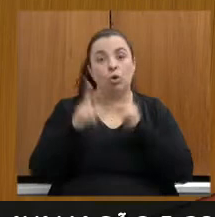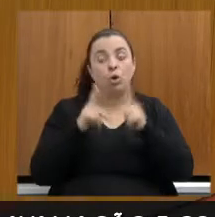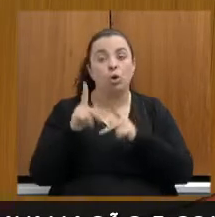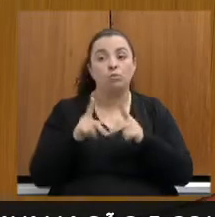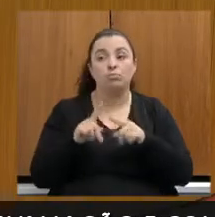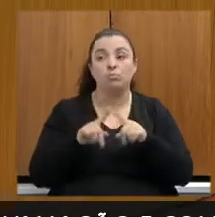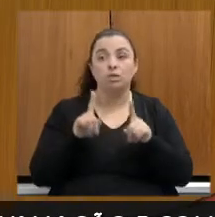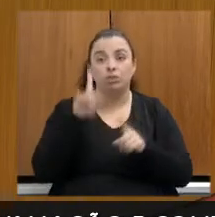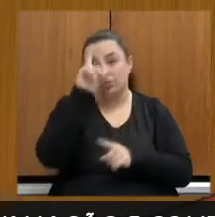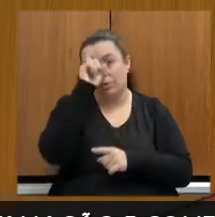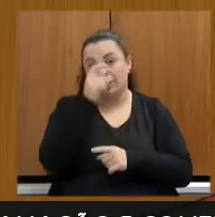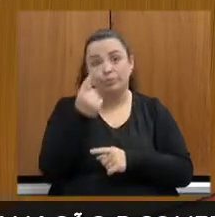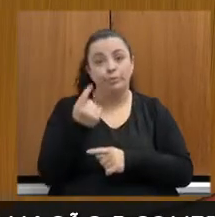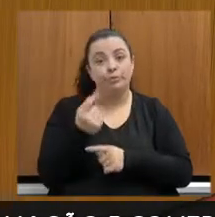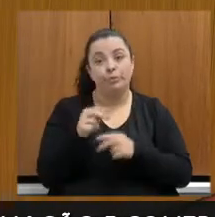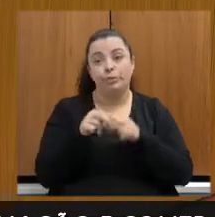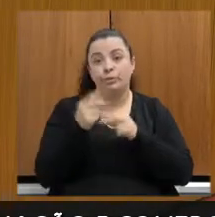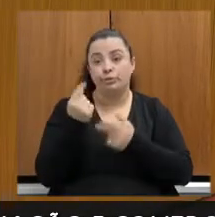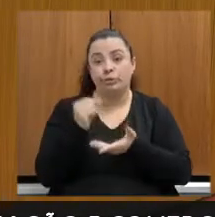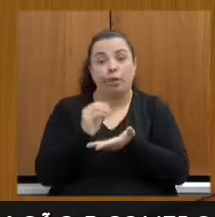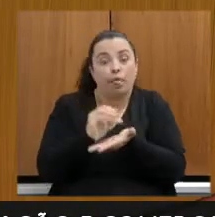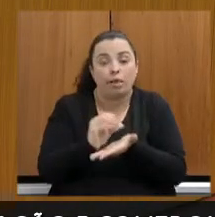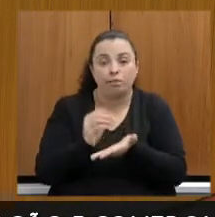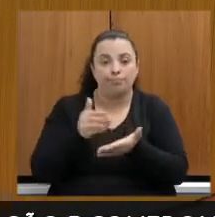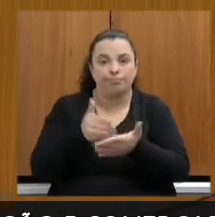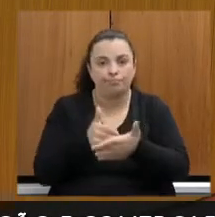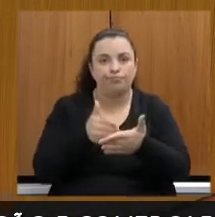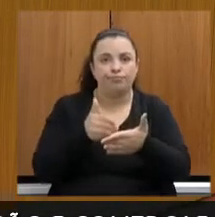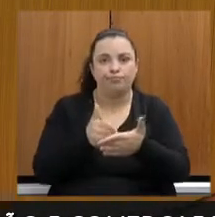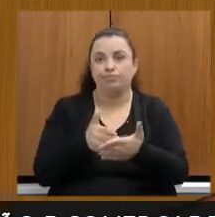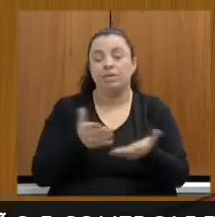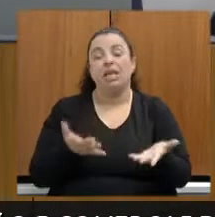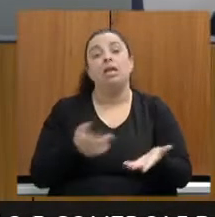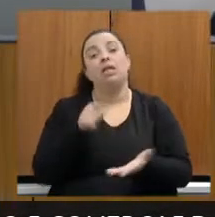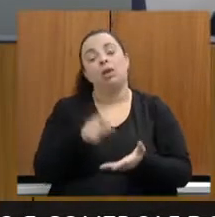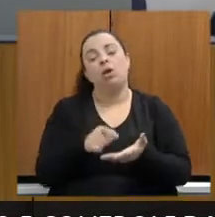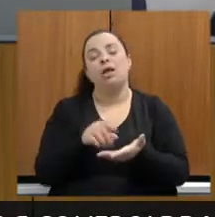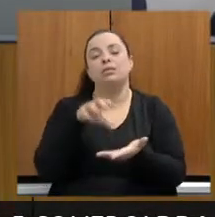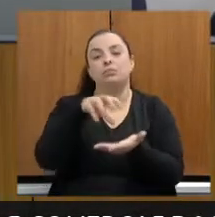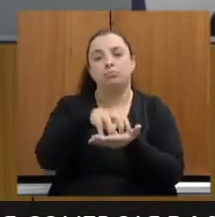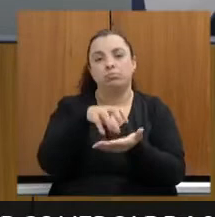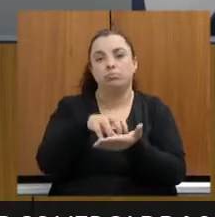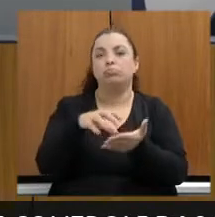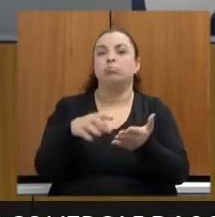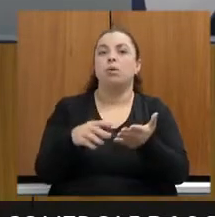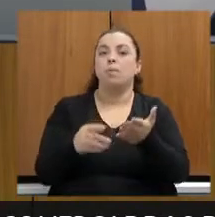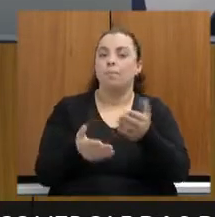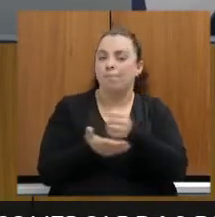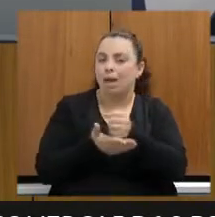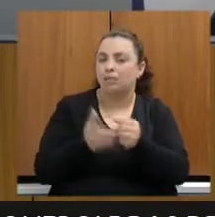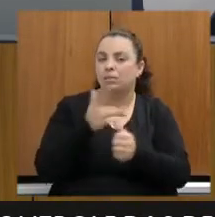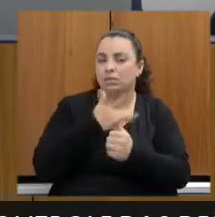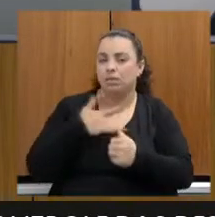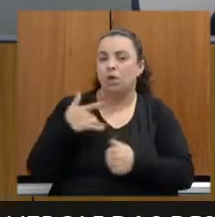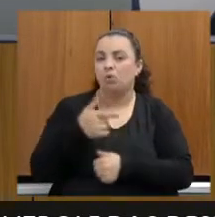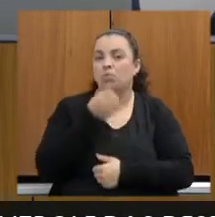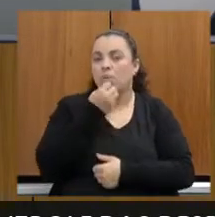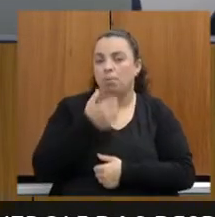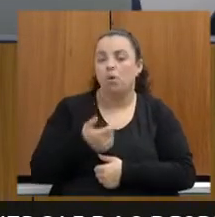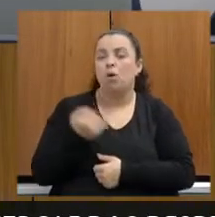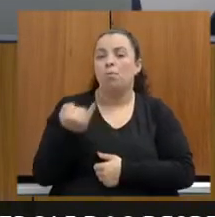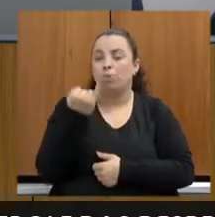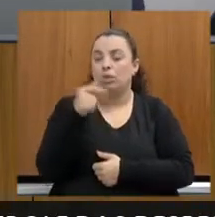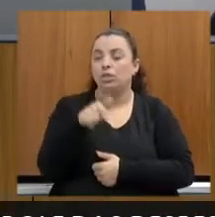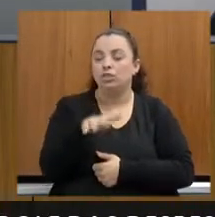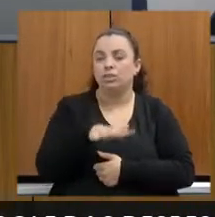chega até para ter um município e essa unidade básica de saúde ela vai ser fundamental eu gostaria muito mas muito mesmo que se eu tivesse também esse